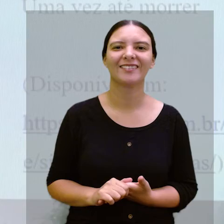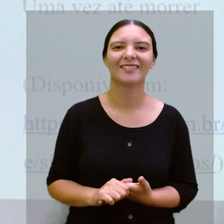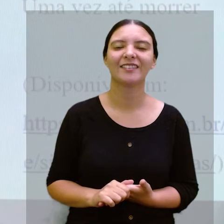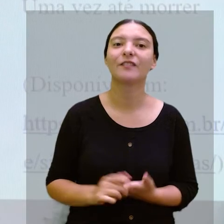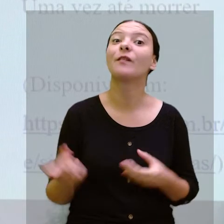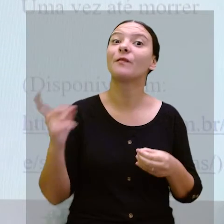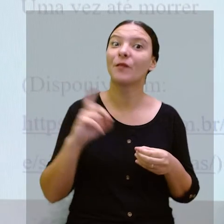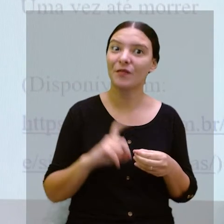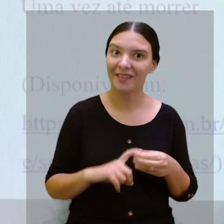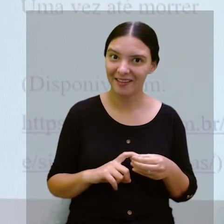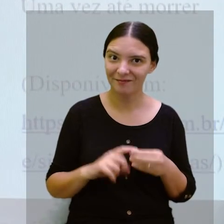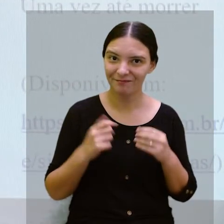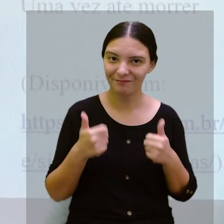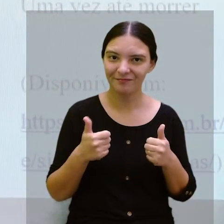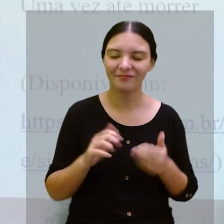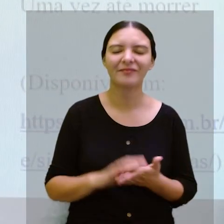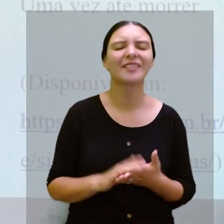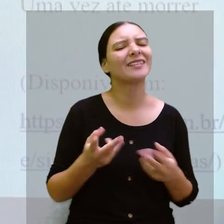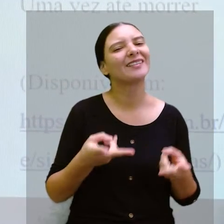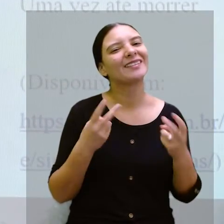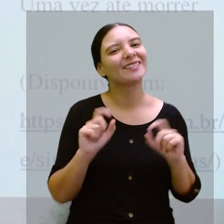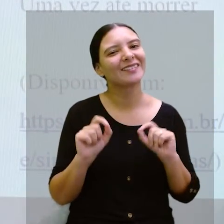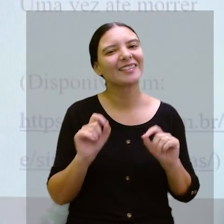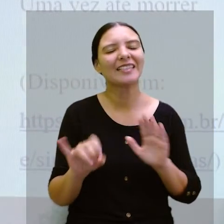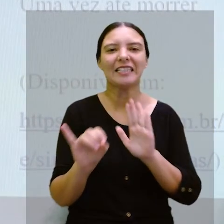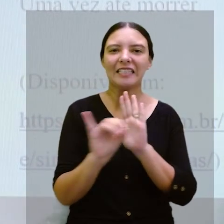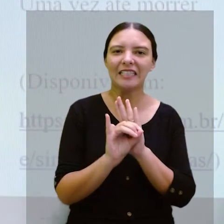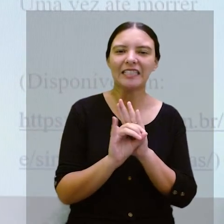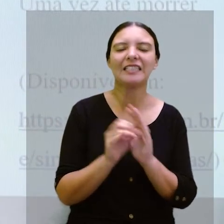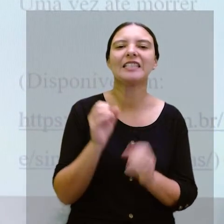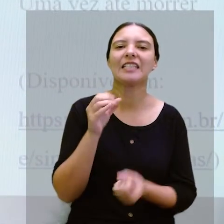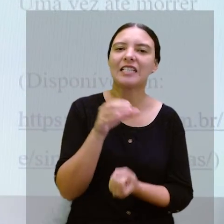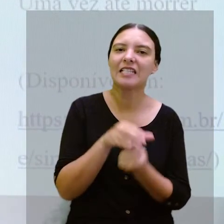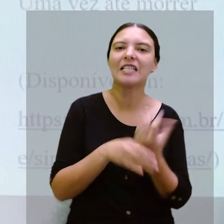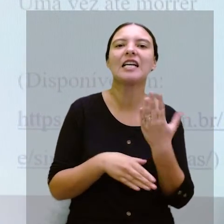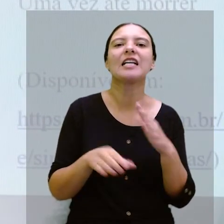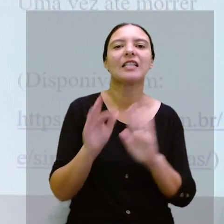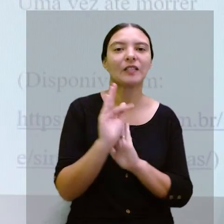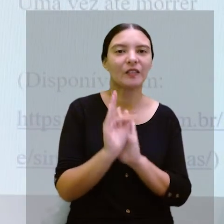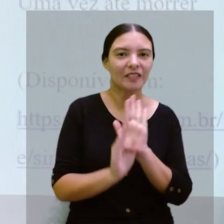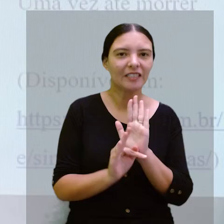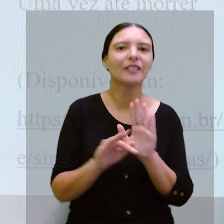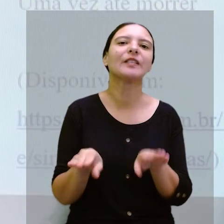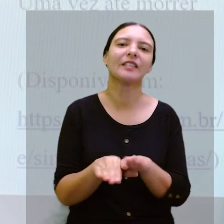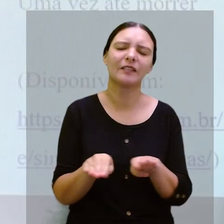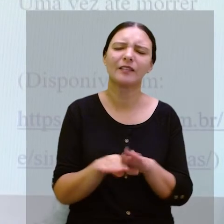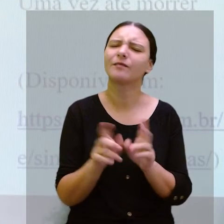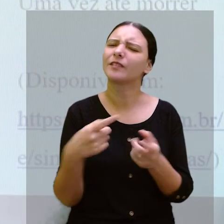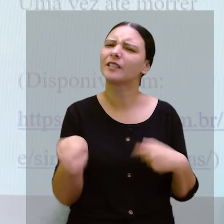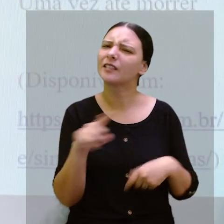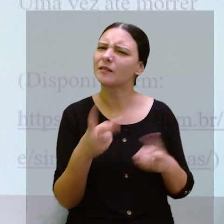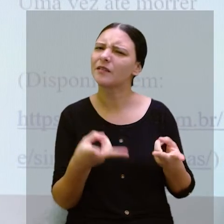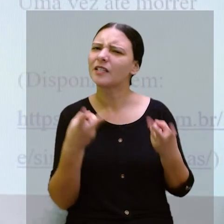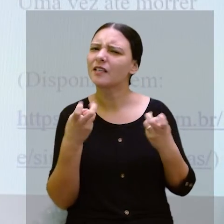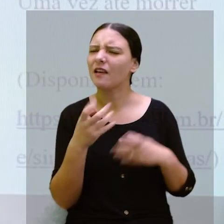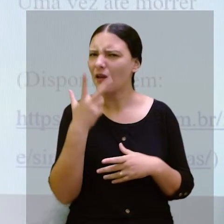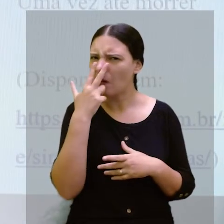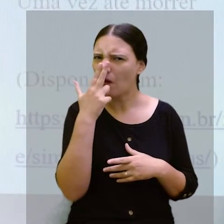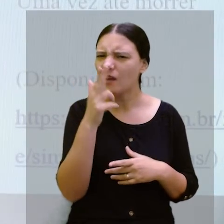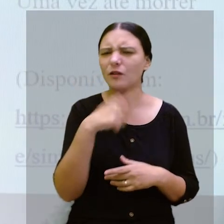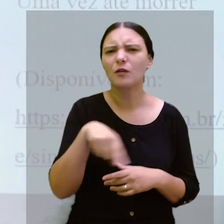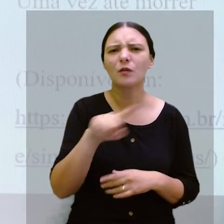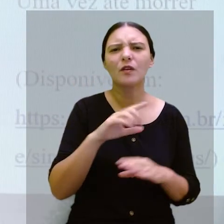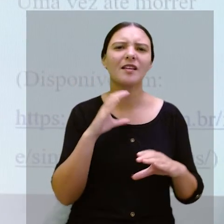Vamos voltar aqui. Então percebe que as identidades são construídas também nesses textos, né? Você percebe como que eu acho que todo